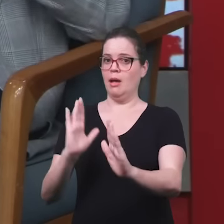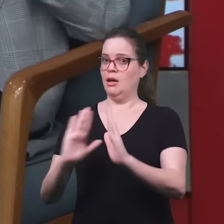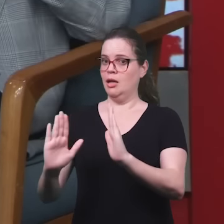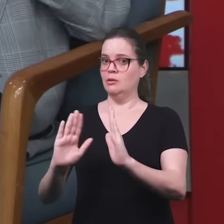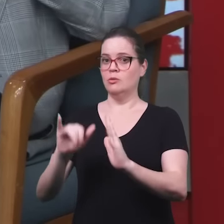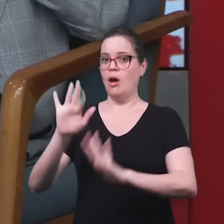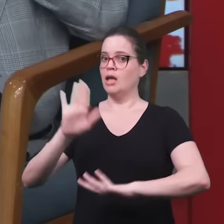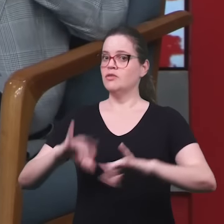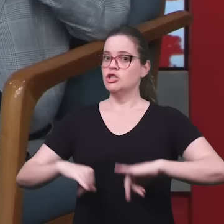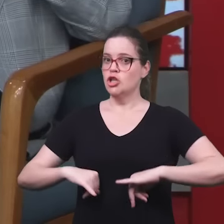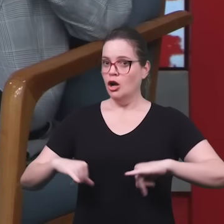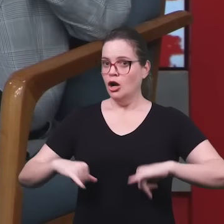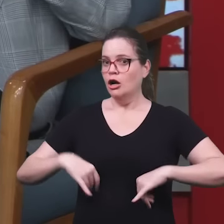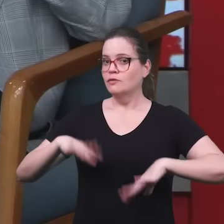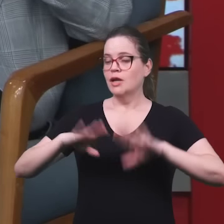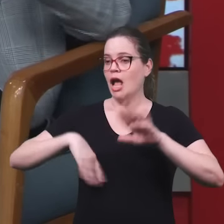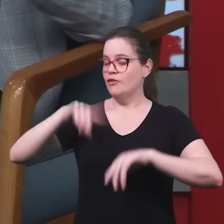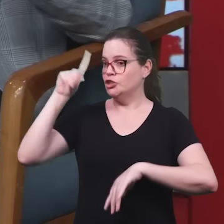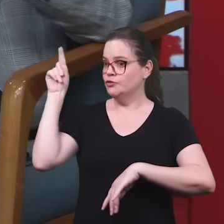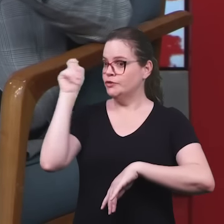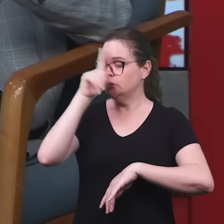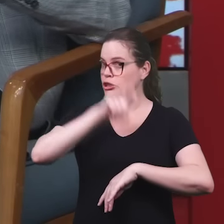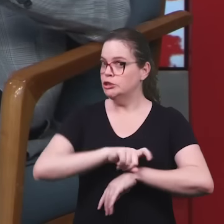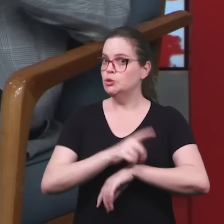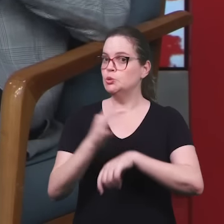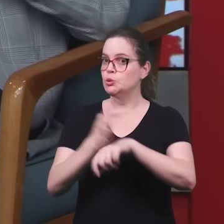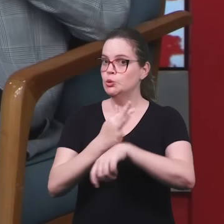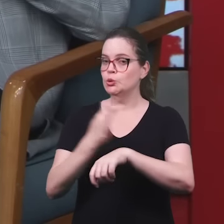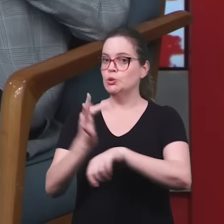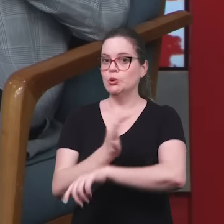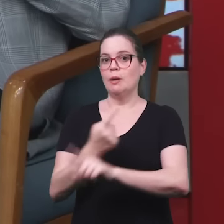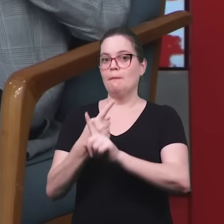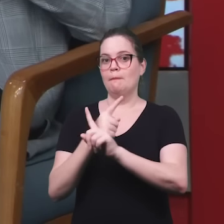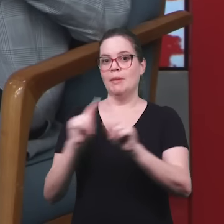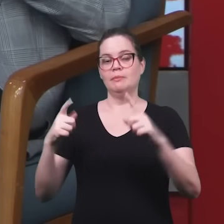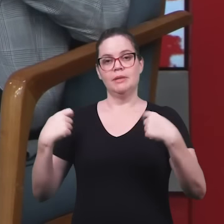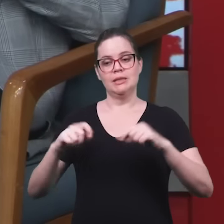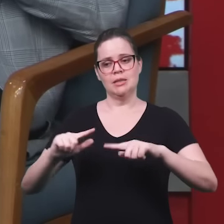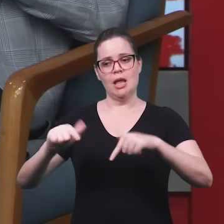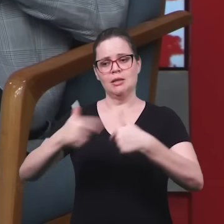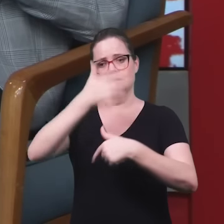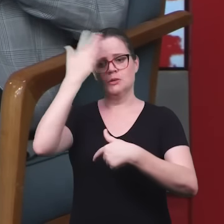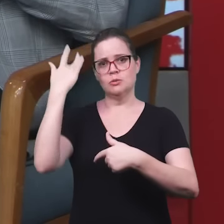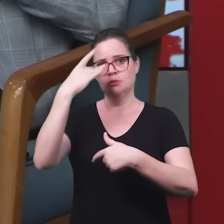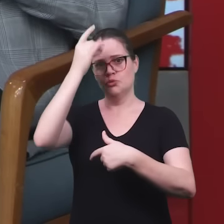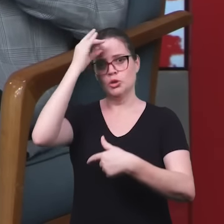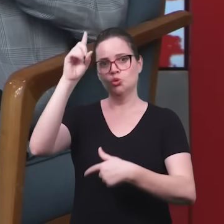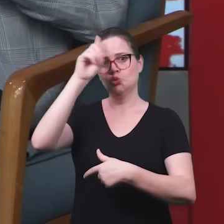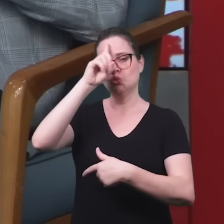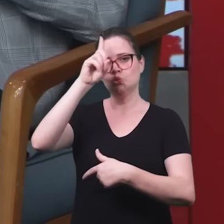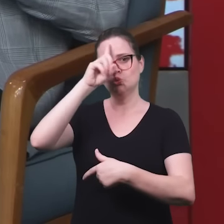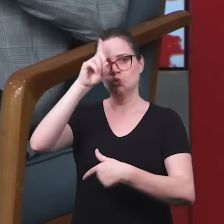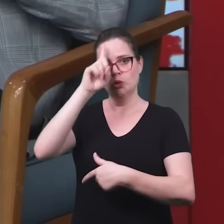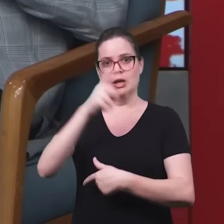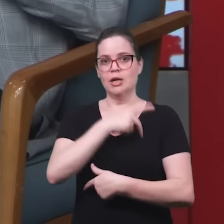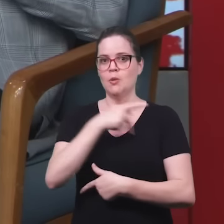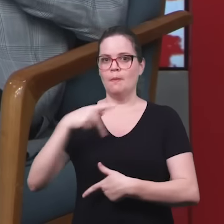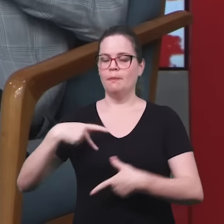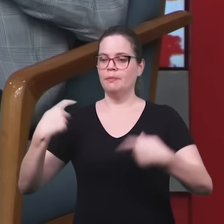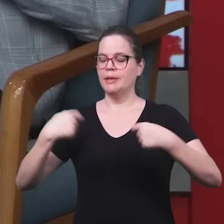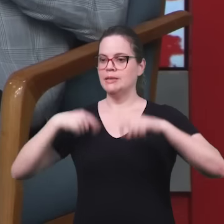operação contínua do Espírito Santo nesse sentido, e o governo da igreja tem que estar atento,